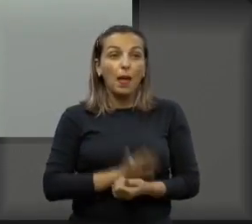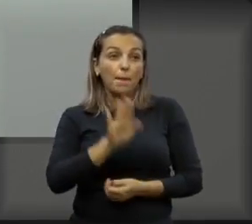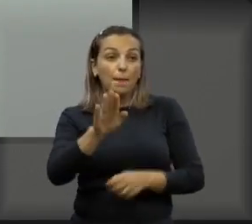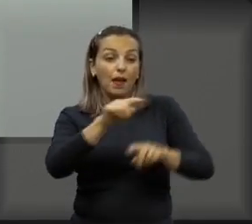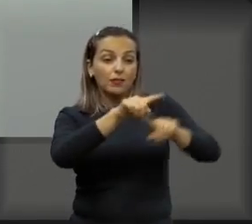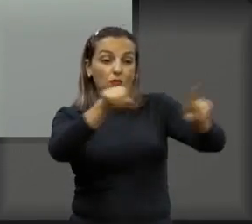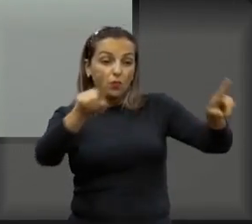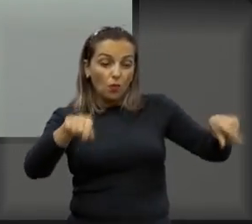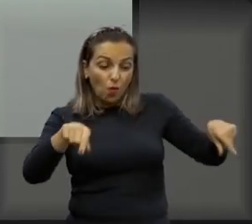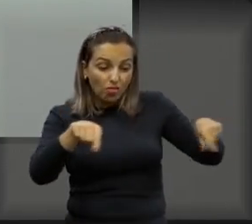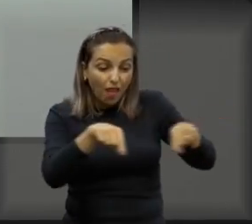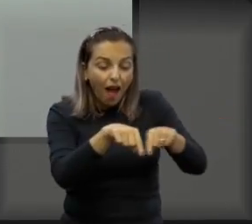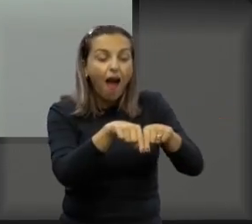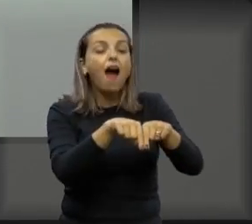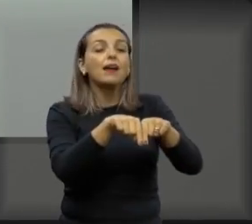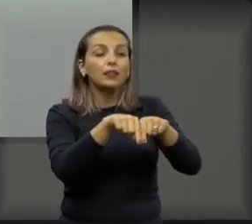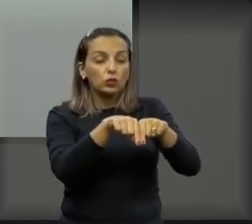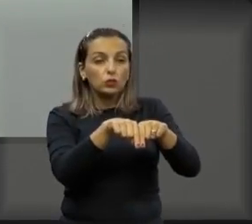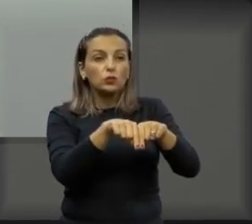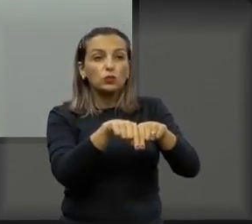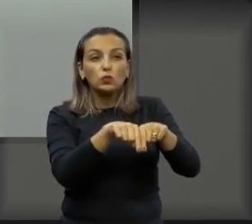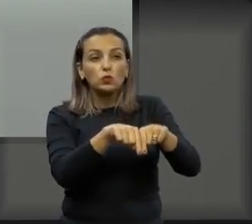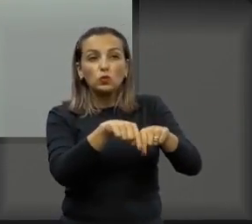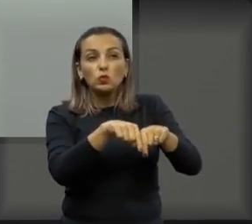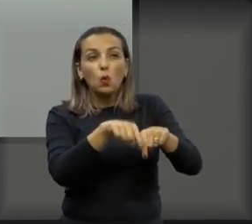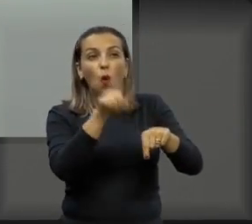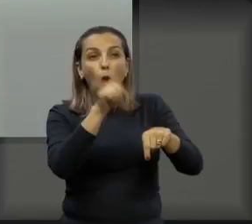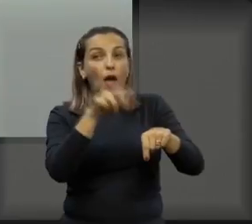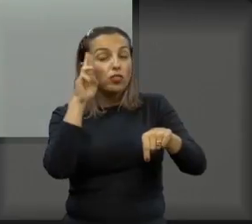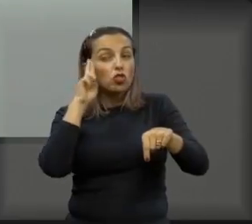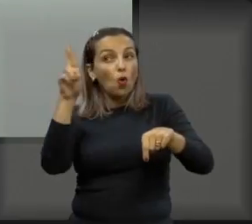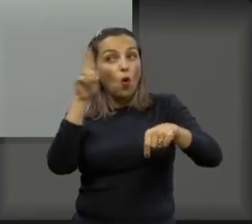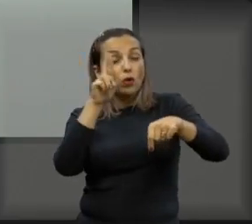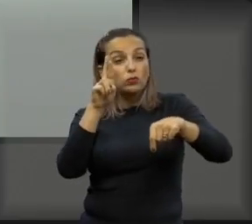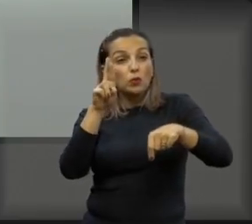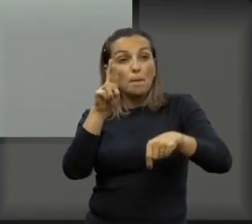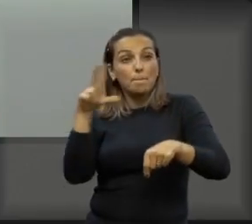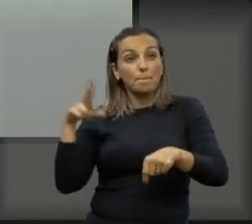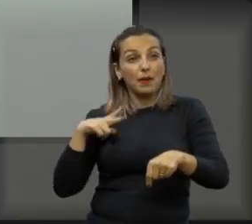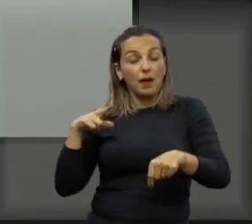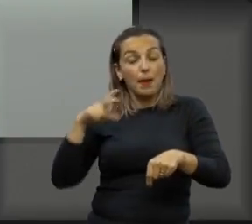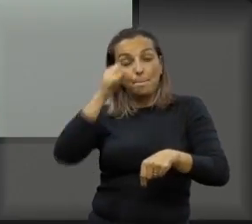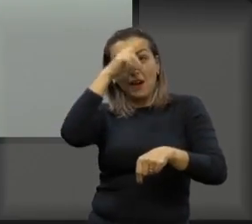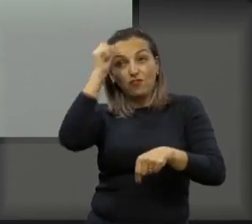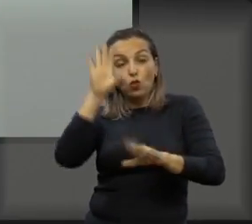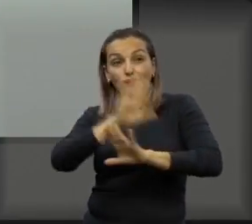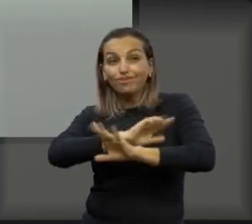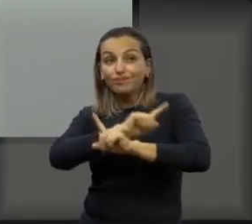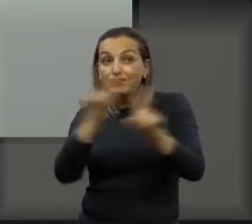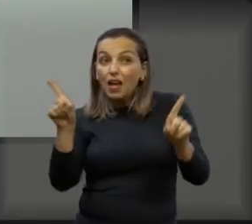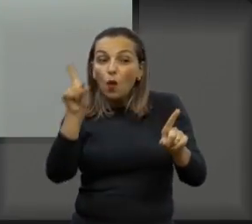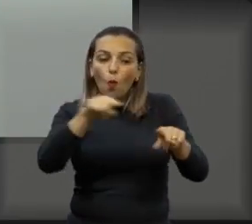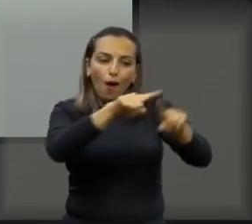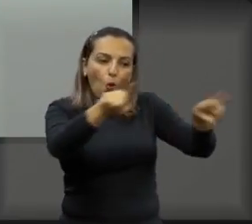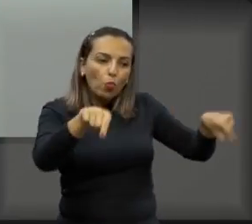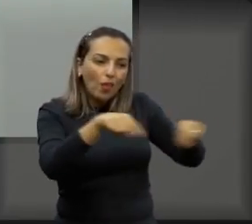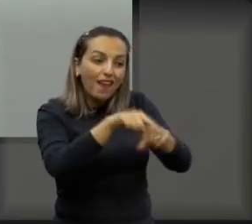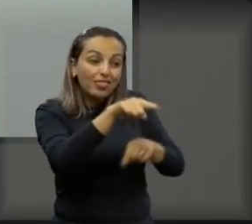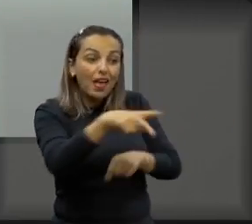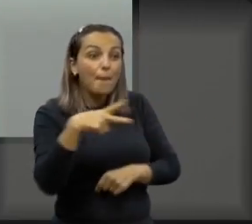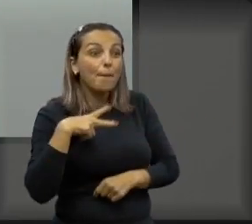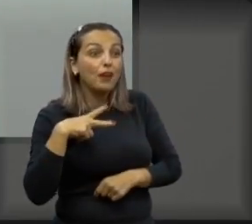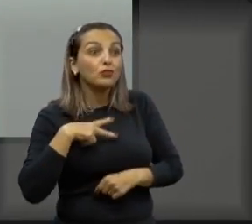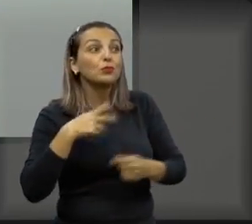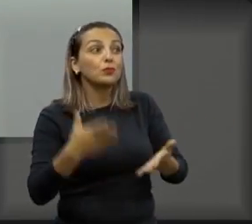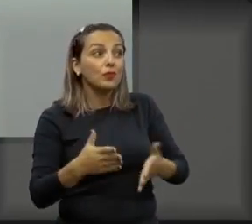né, o terreno não é da prefeitura, né, é particular. Esse que é o problema. Nas minhas redes sociais eu tenho